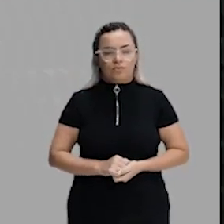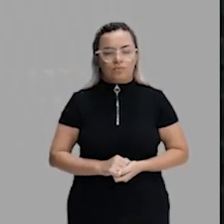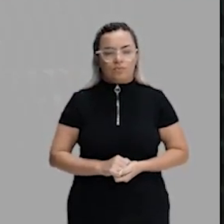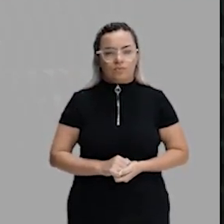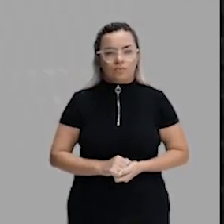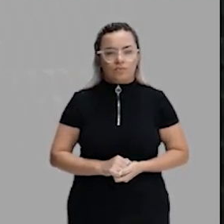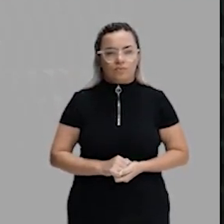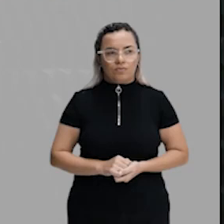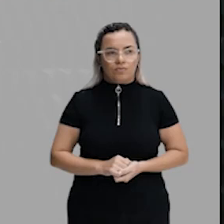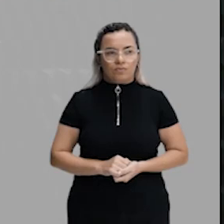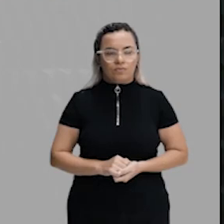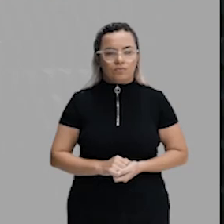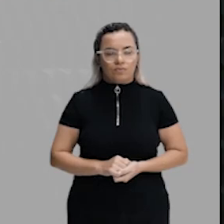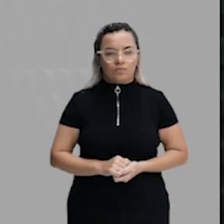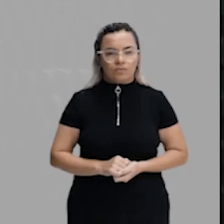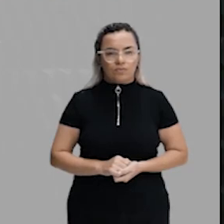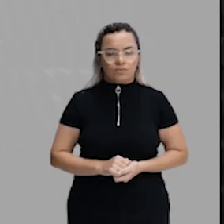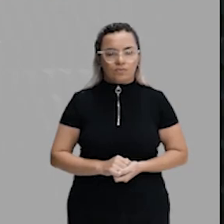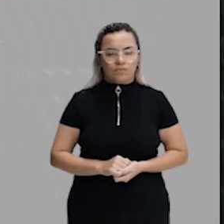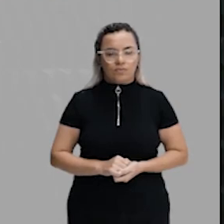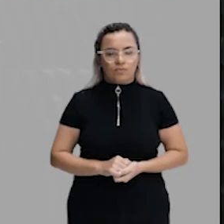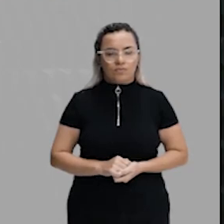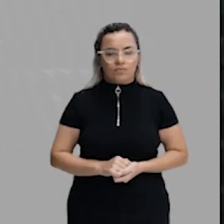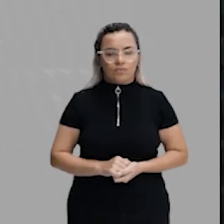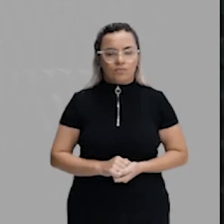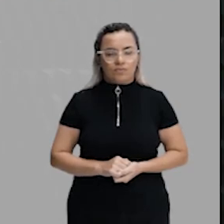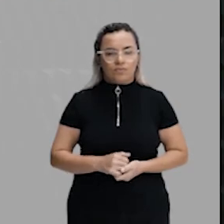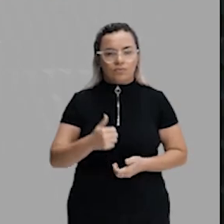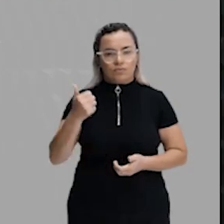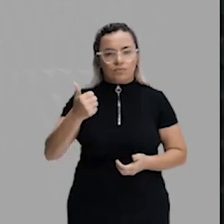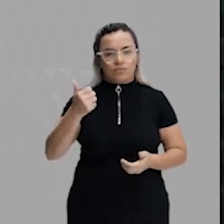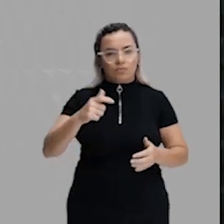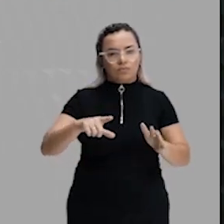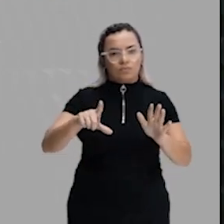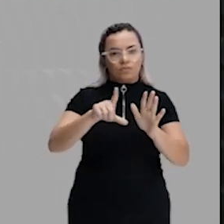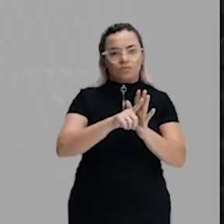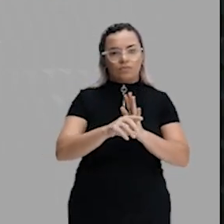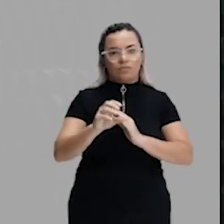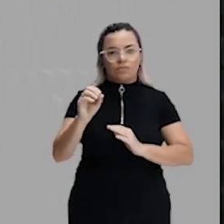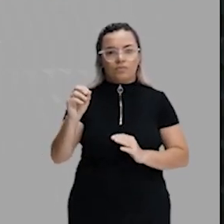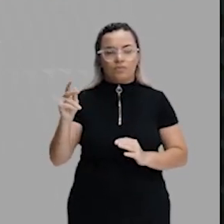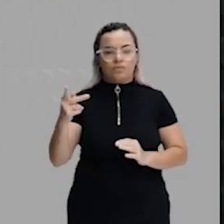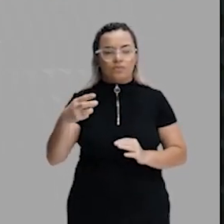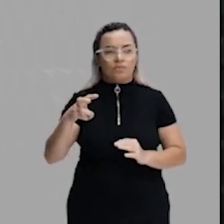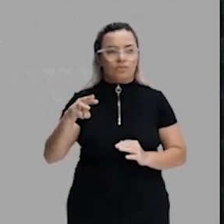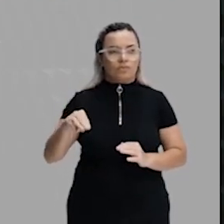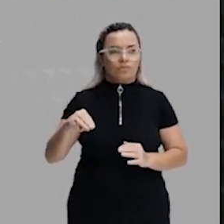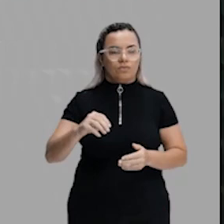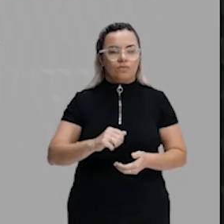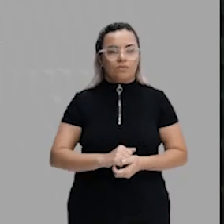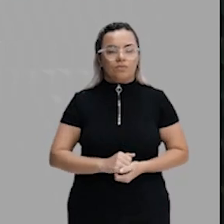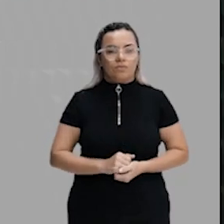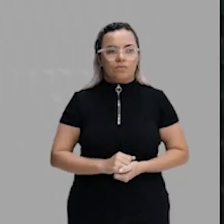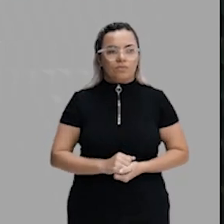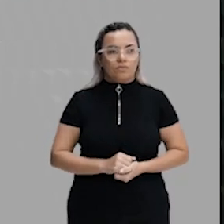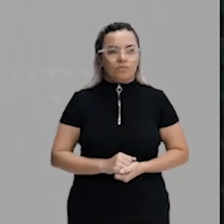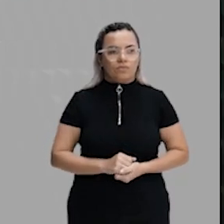Nós vamos utilizar a primeira lei de Ohm, né? I é igual ao quê?